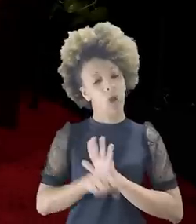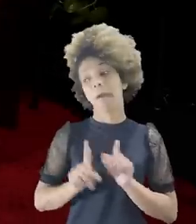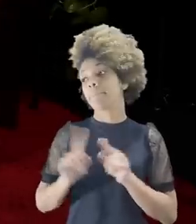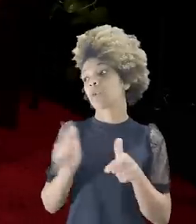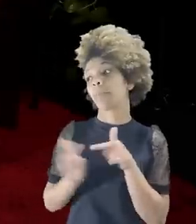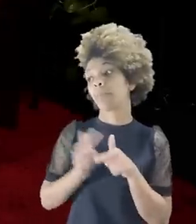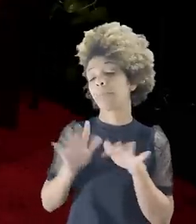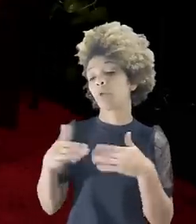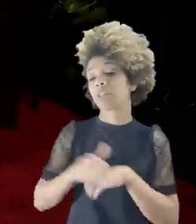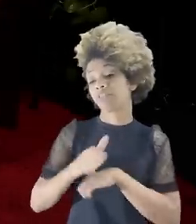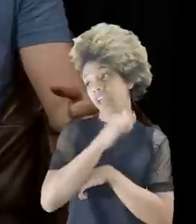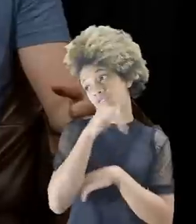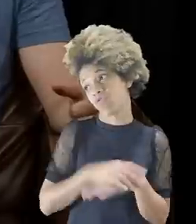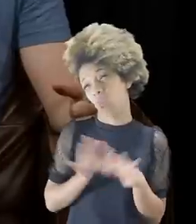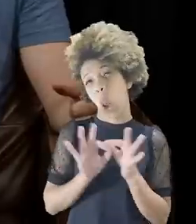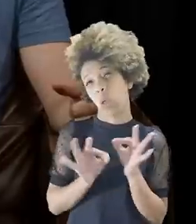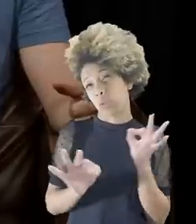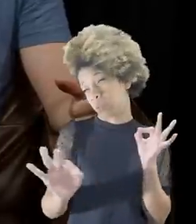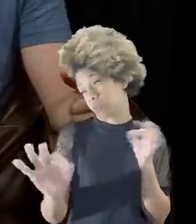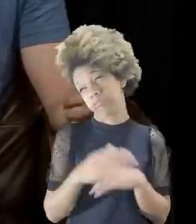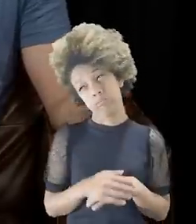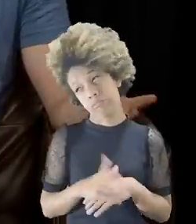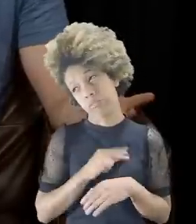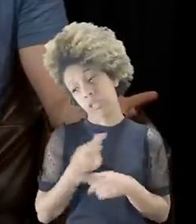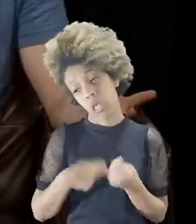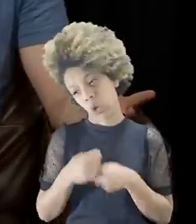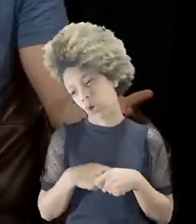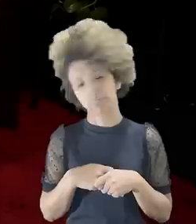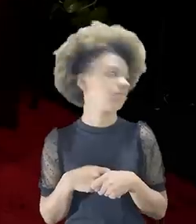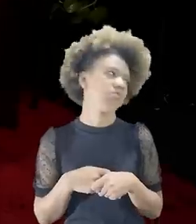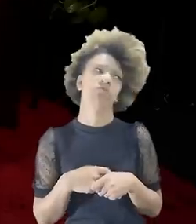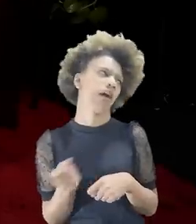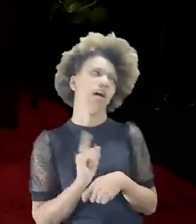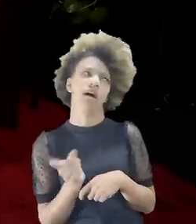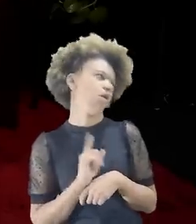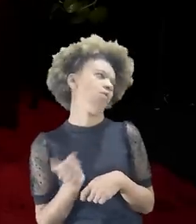problema é quando é avião viagem muito longa né Você vai na classe econômica